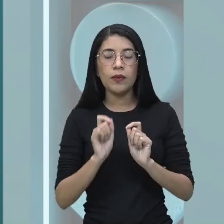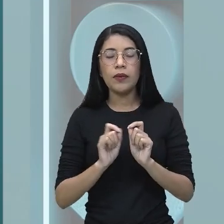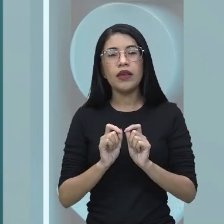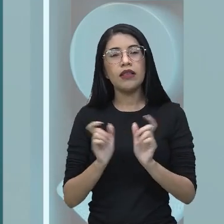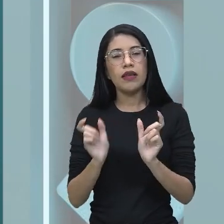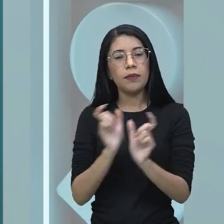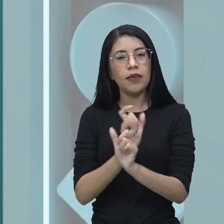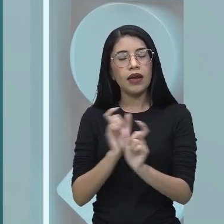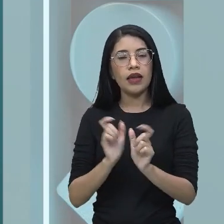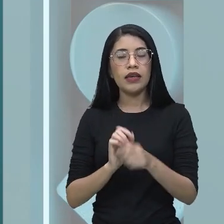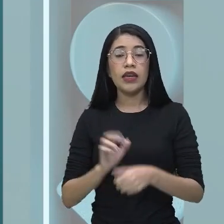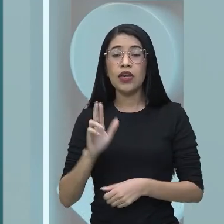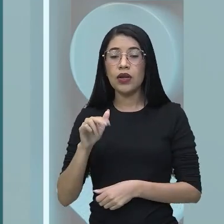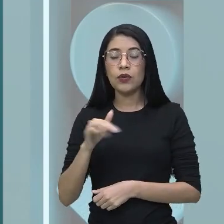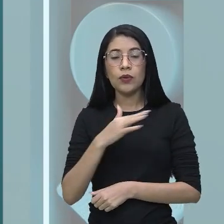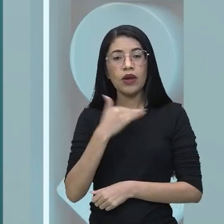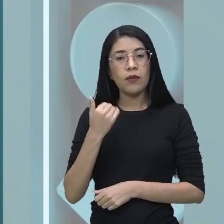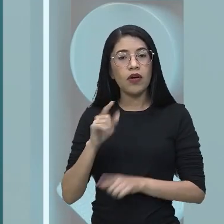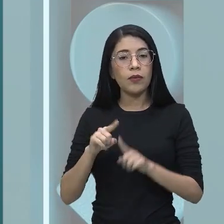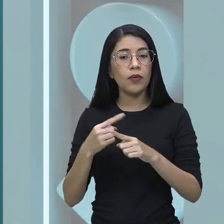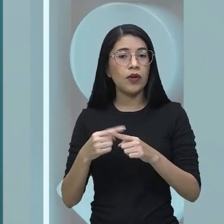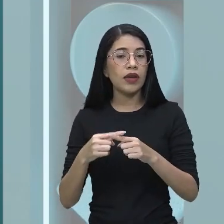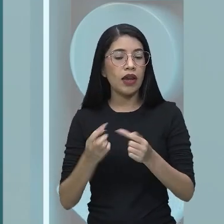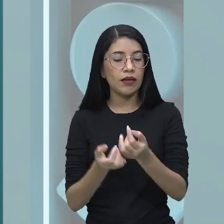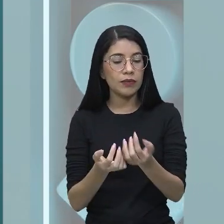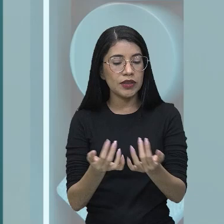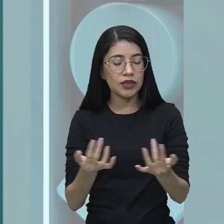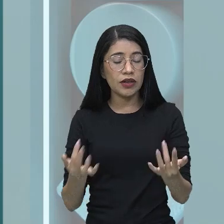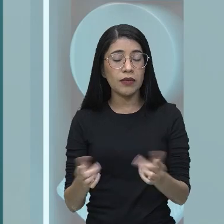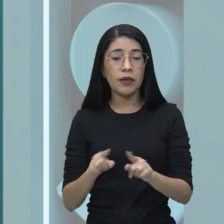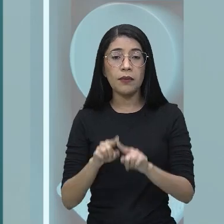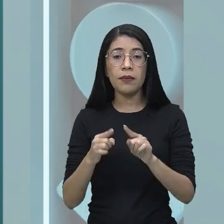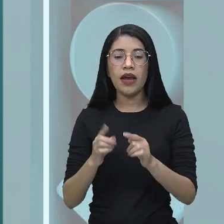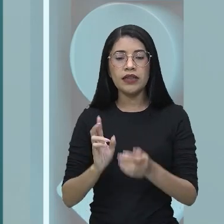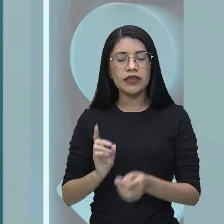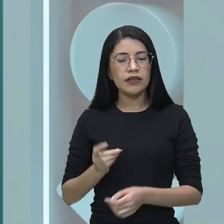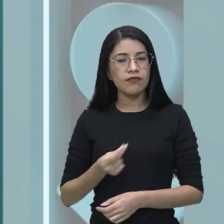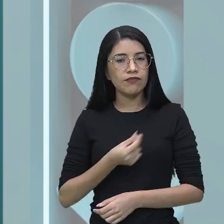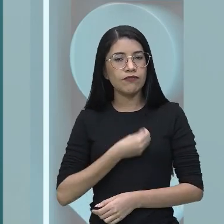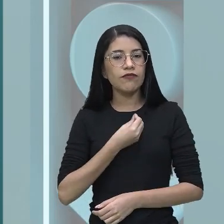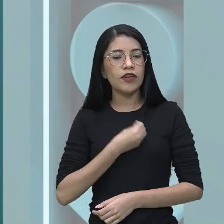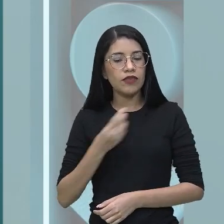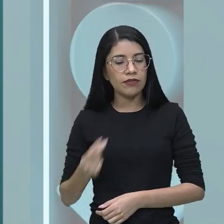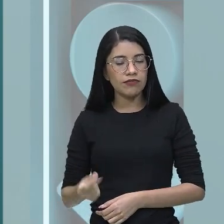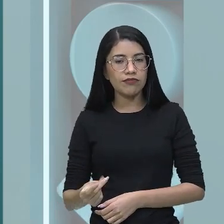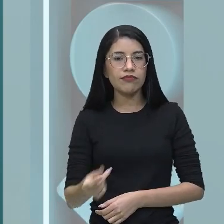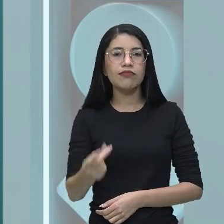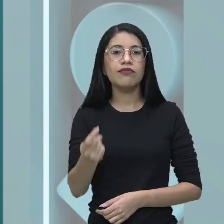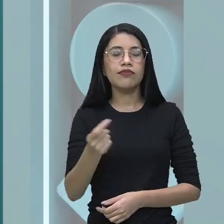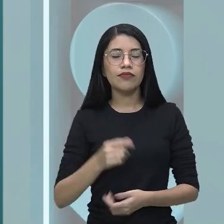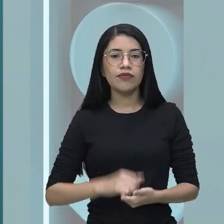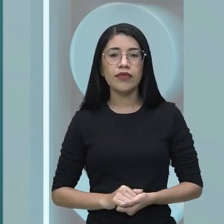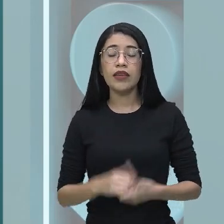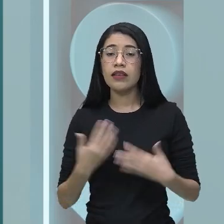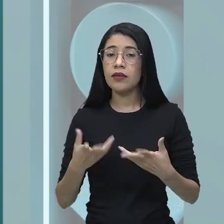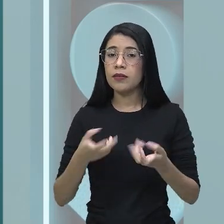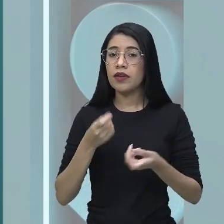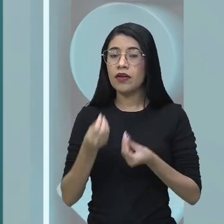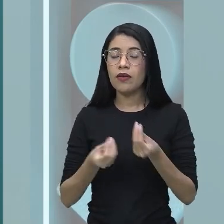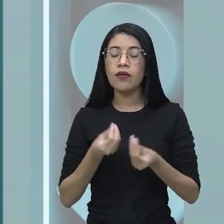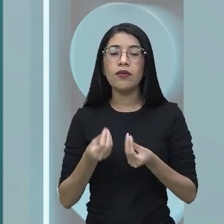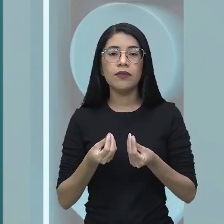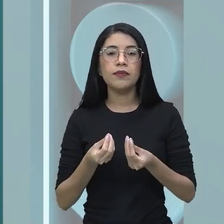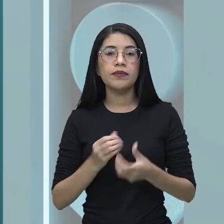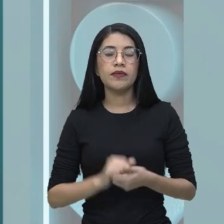que é chama então ele tem o fim mas que seja infinito enquanto dure observem que não seja Imortal Ou